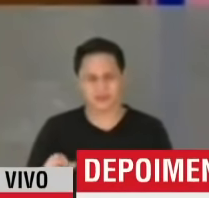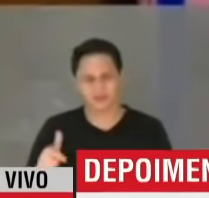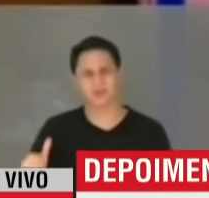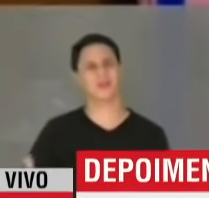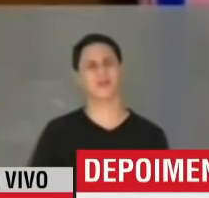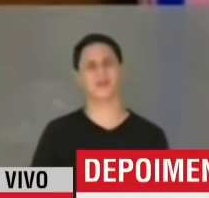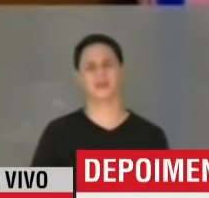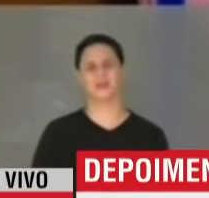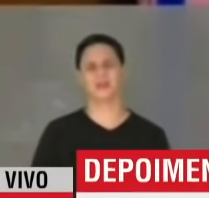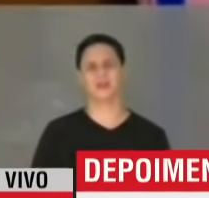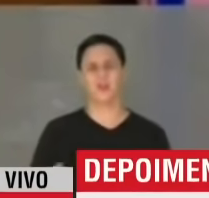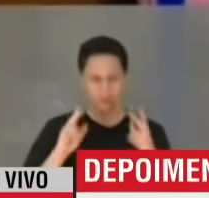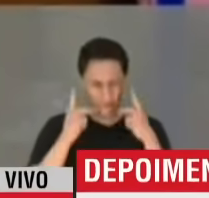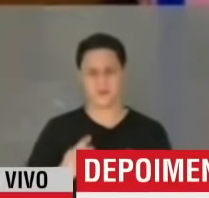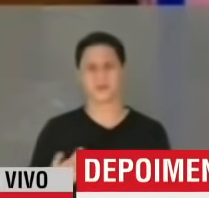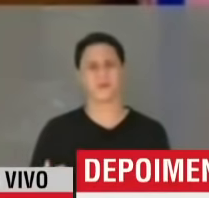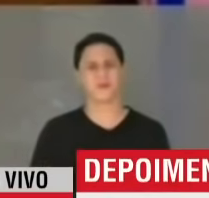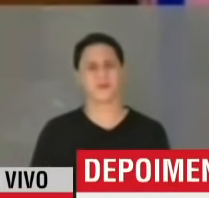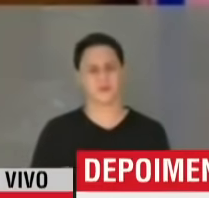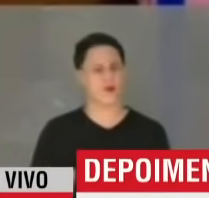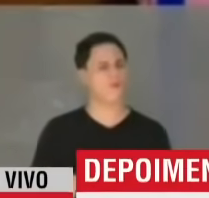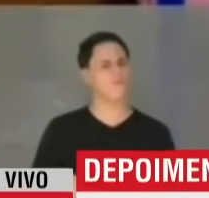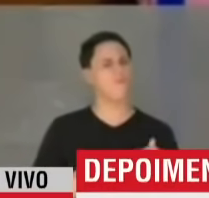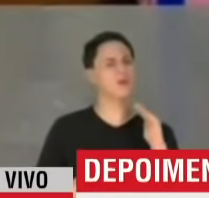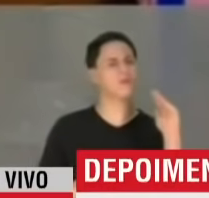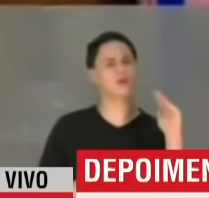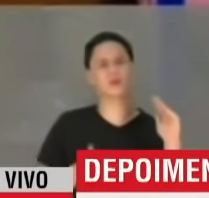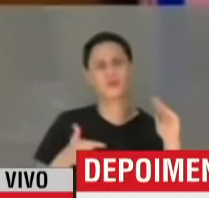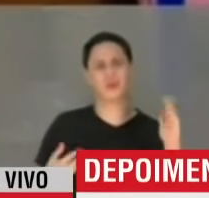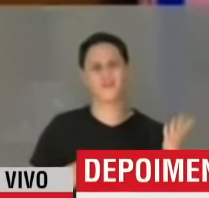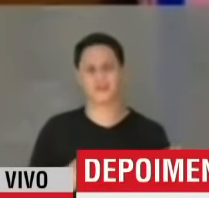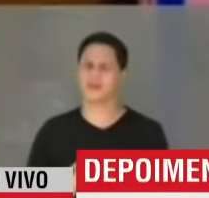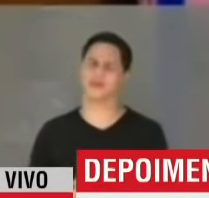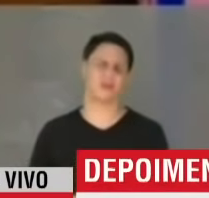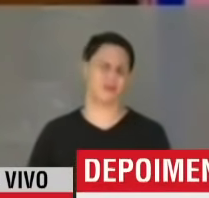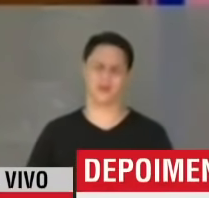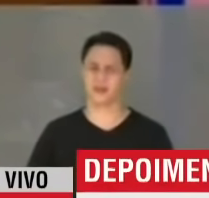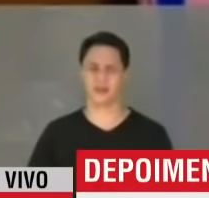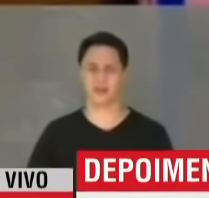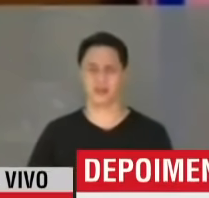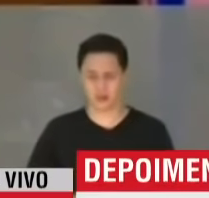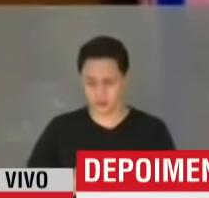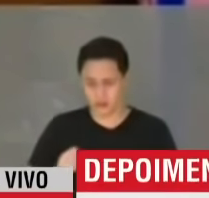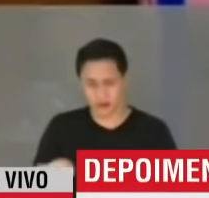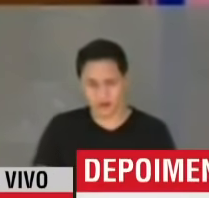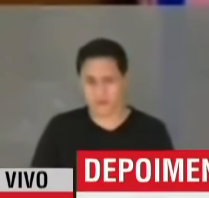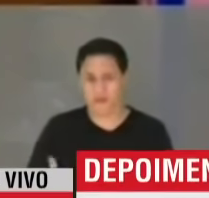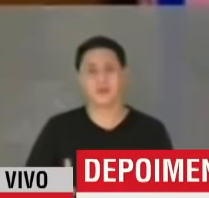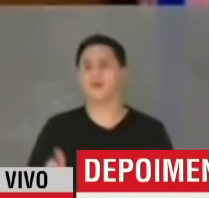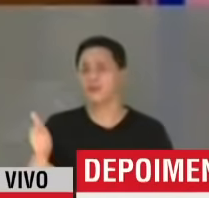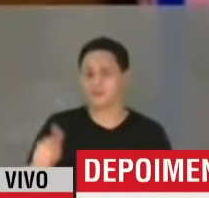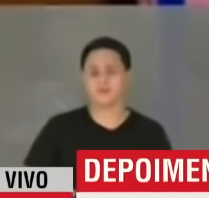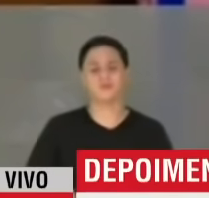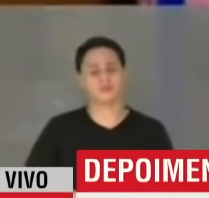você coloque a questão financeira acima da vida, mas aparentemente foi o que aconteceu não apenas com essa operadora, ainda que nessa